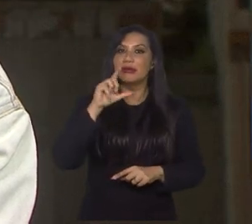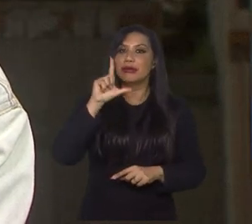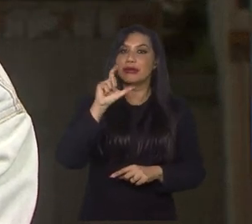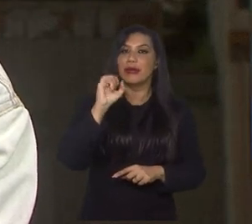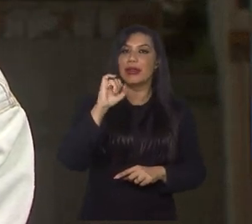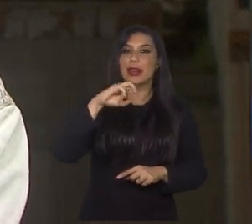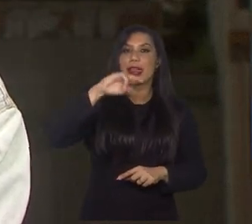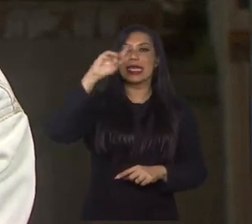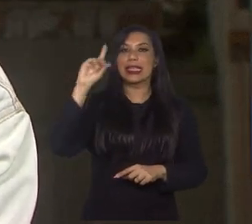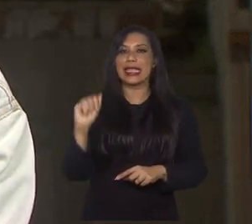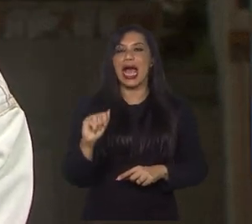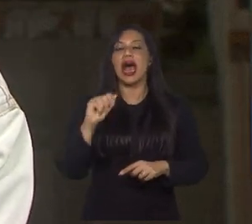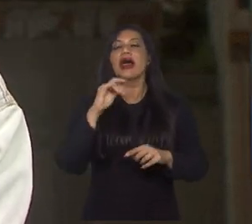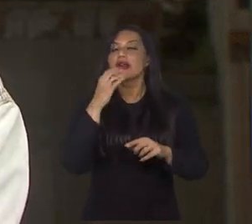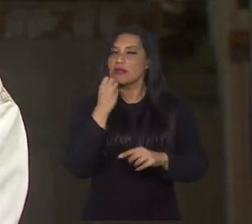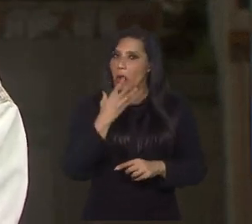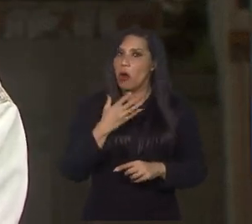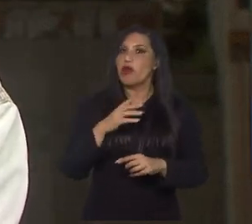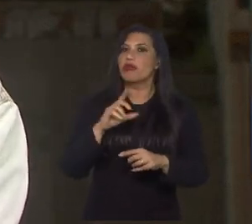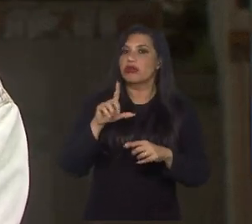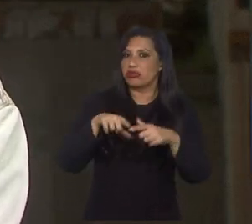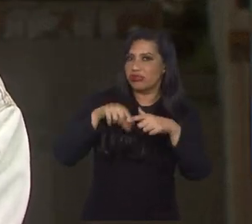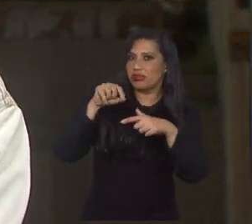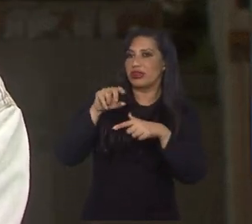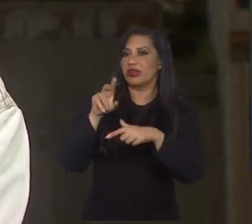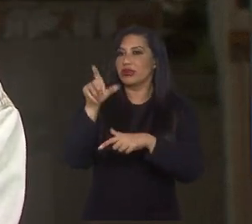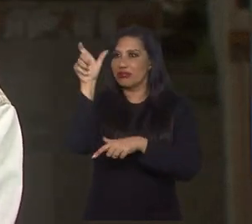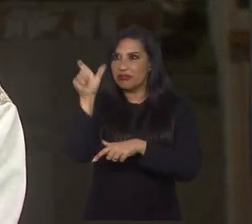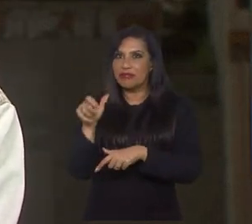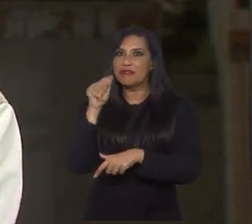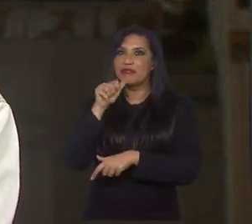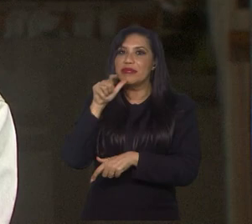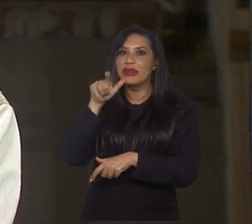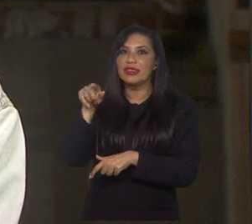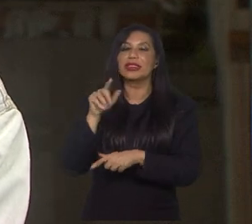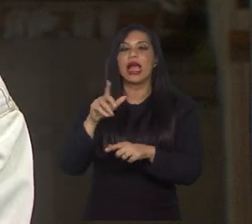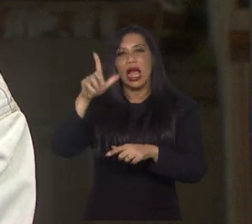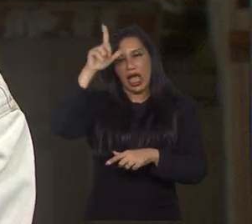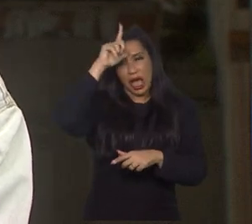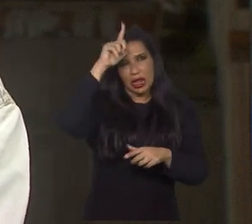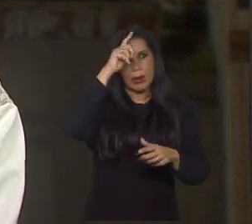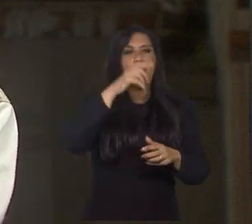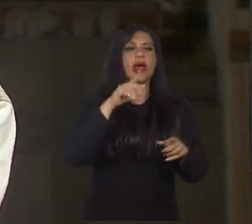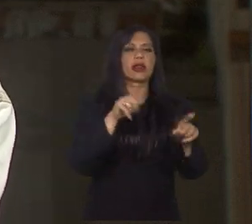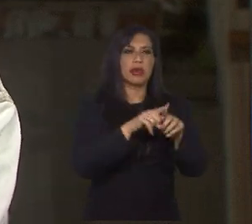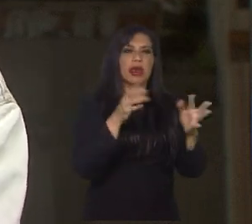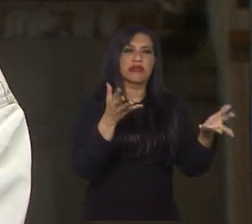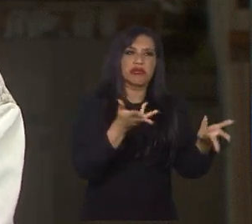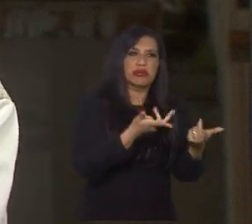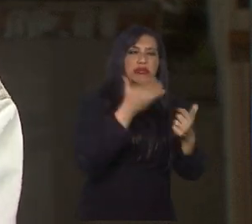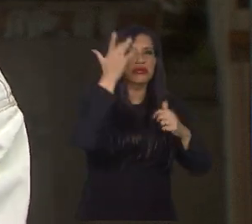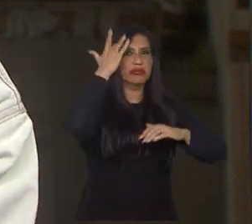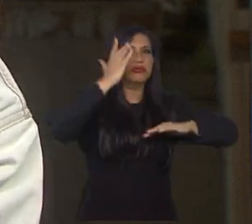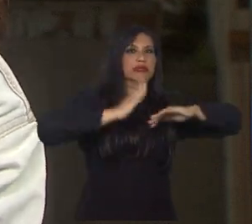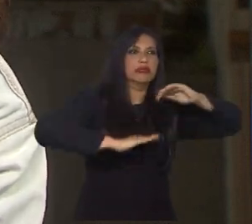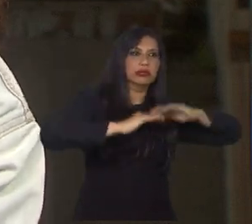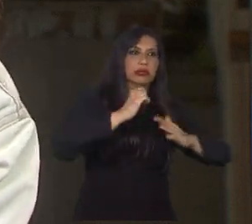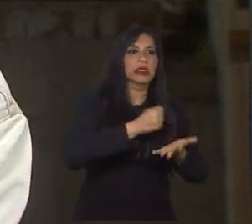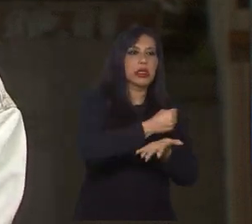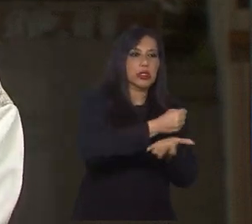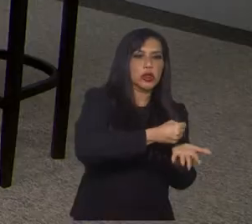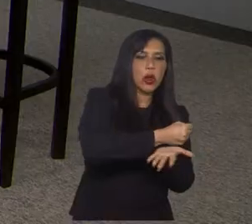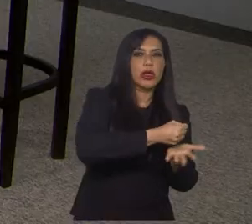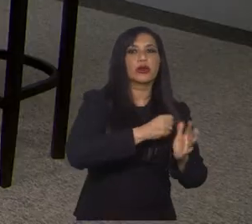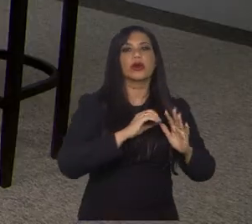Caicedo como um nome muito interessante desse grupo para a gente ficar de olho. Óbvio que a Alemanha tem jogadoras incríveis que já estão mais consolidadas no